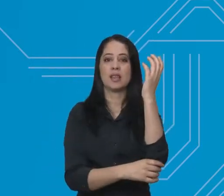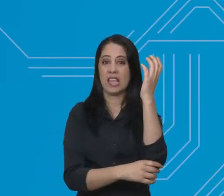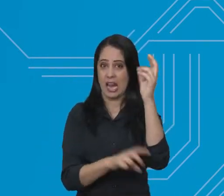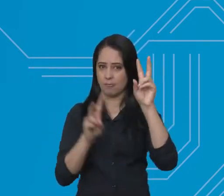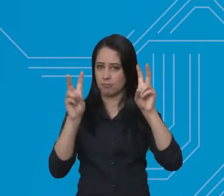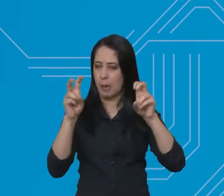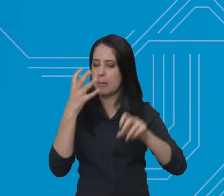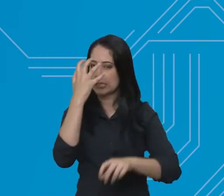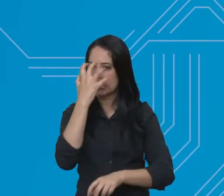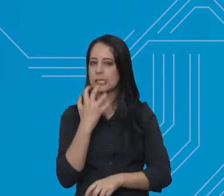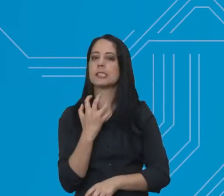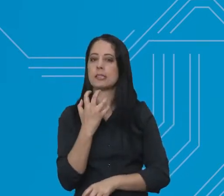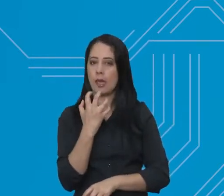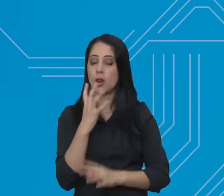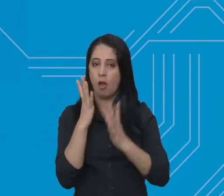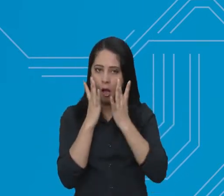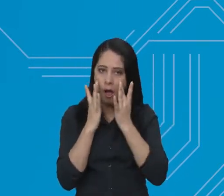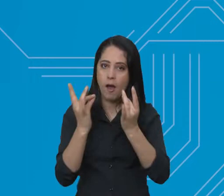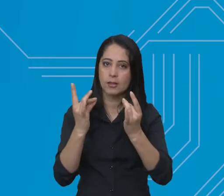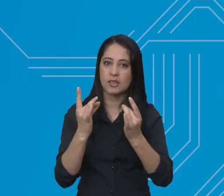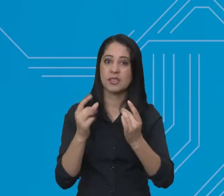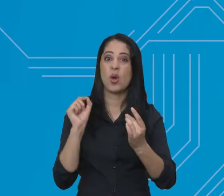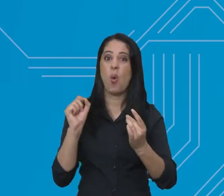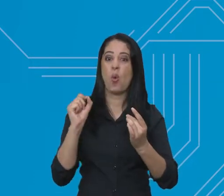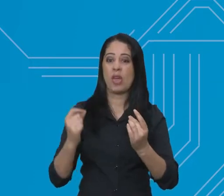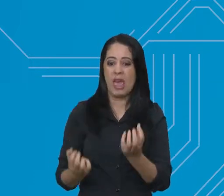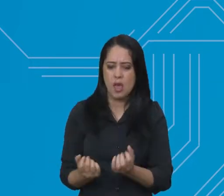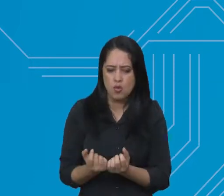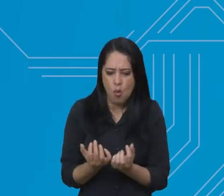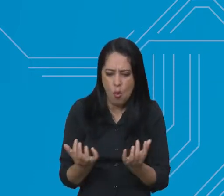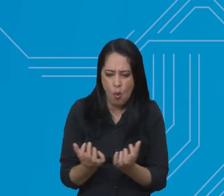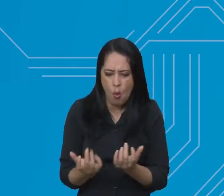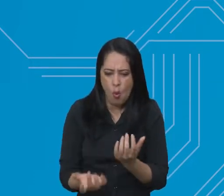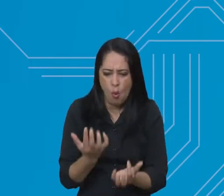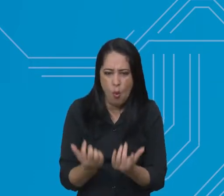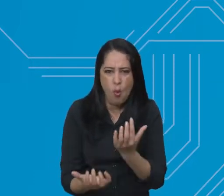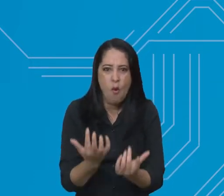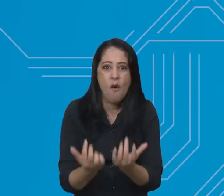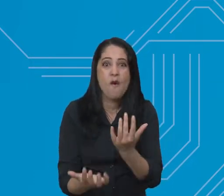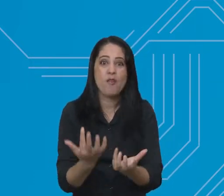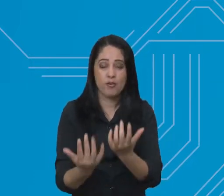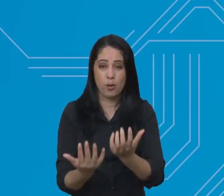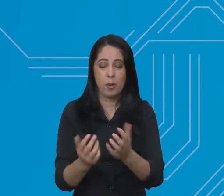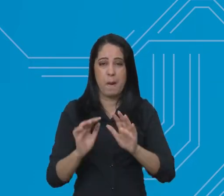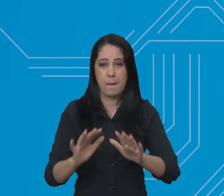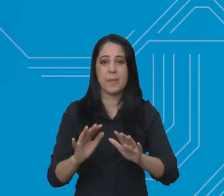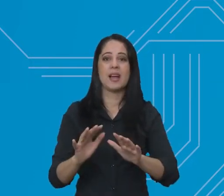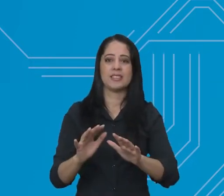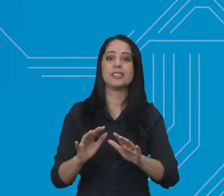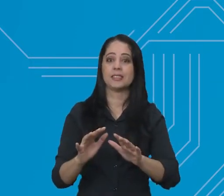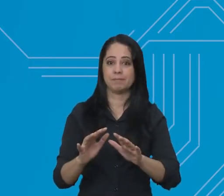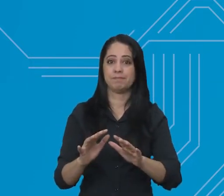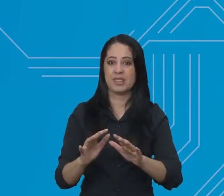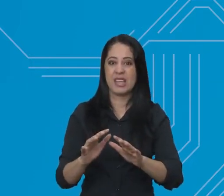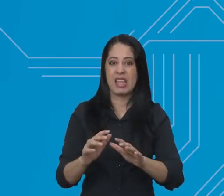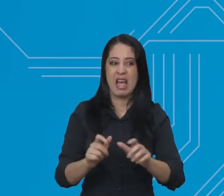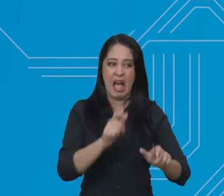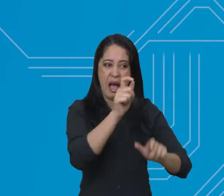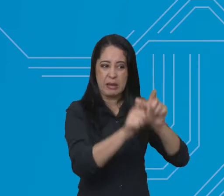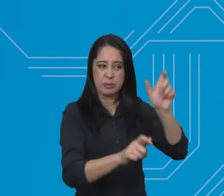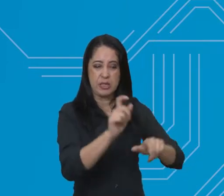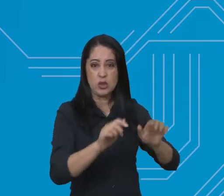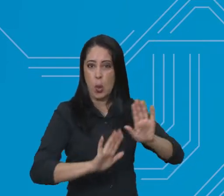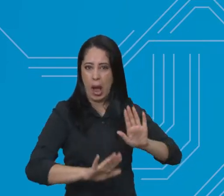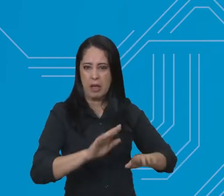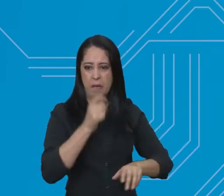sério que merece toda a atenção, que são as queimadas. O mais preocupante nesse assunto é que boa parte das queimadas é causada pela